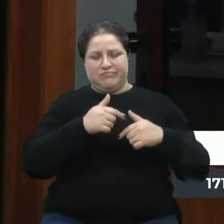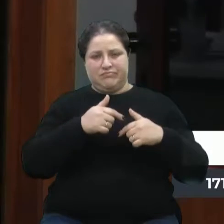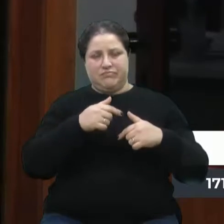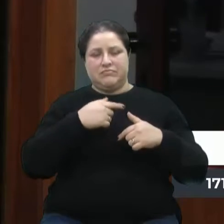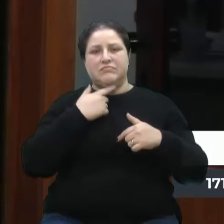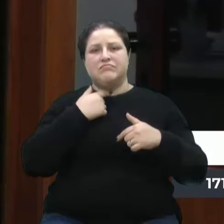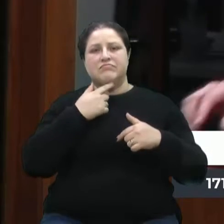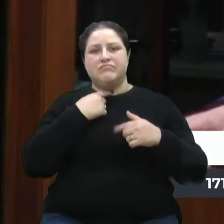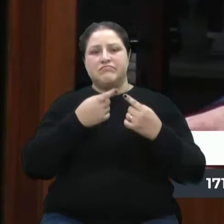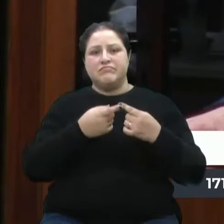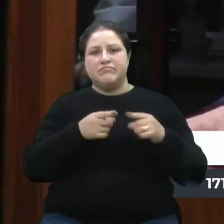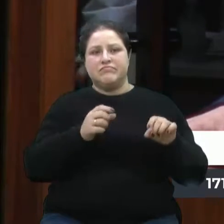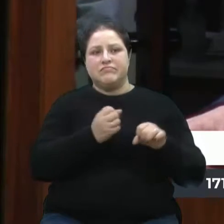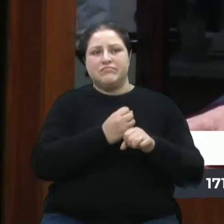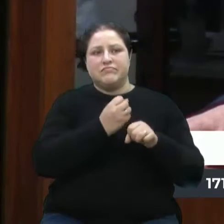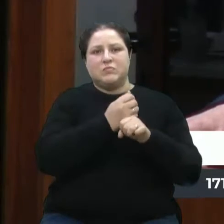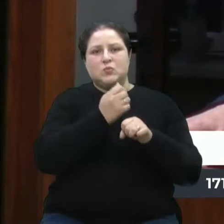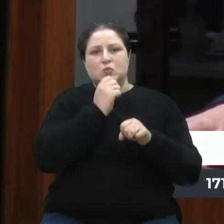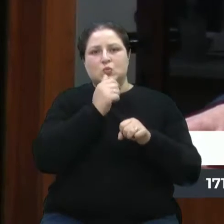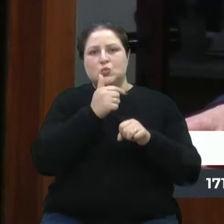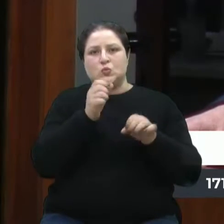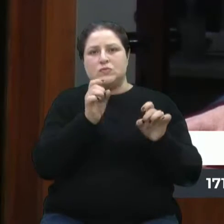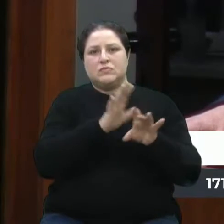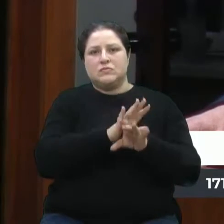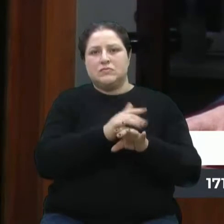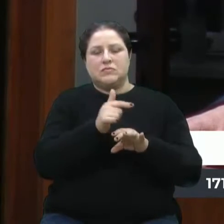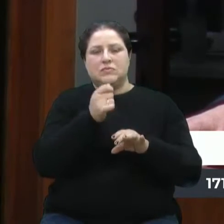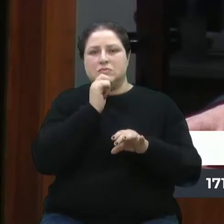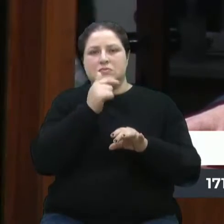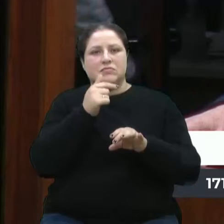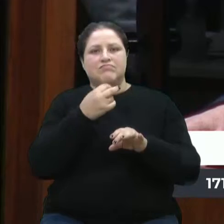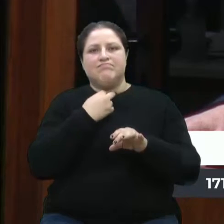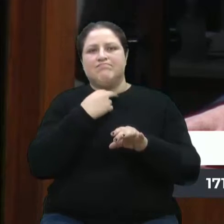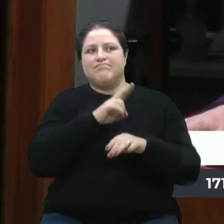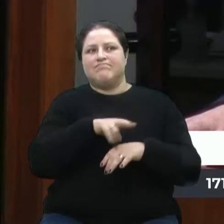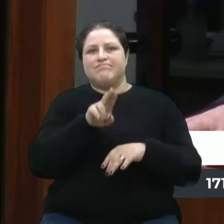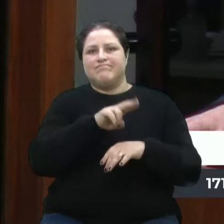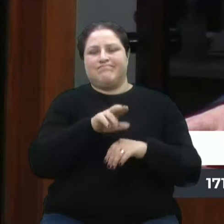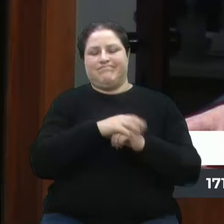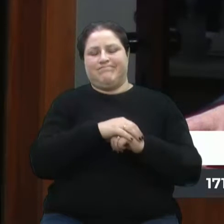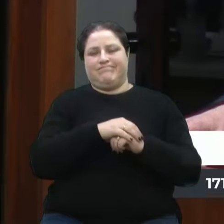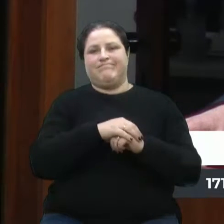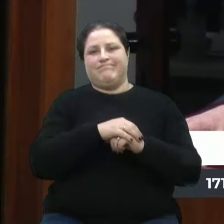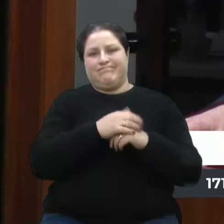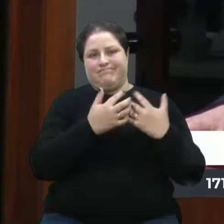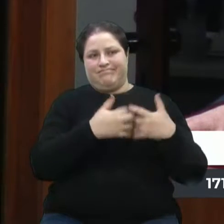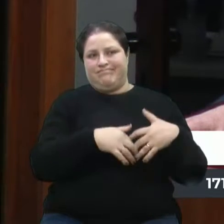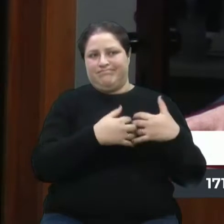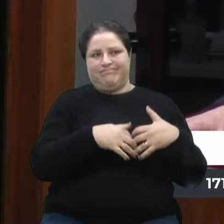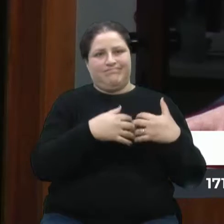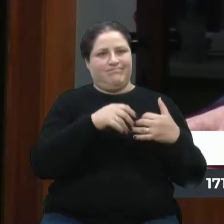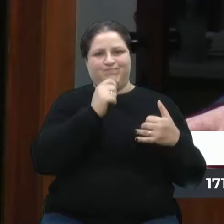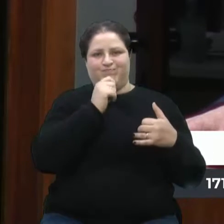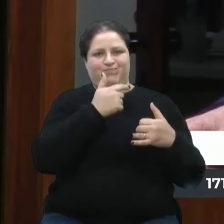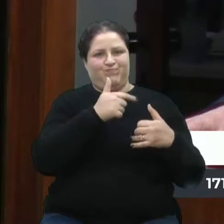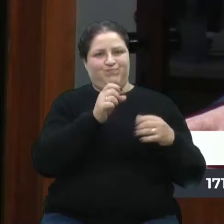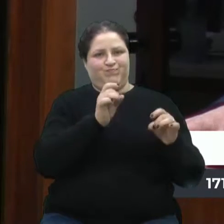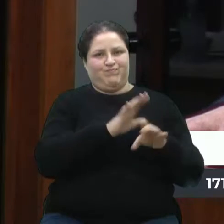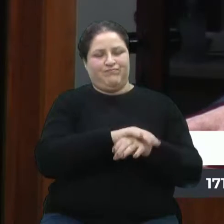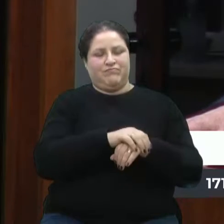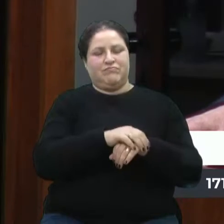obras que muitas vezes não estão prontas ou não estão aptas ao funcionamento. Então, a gente nota que